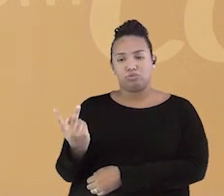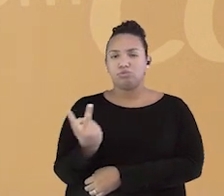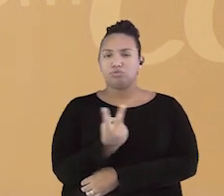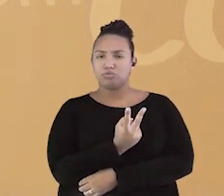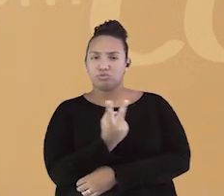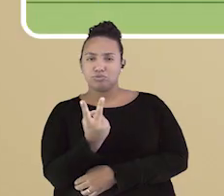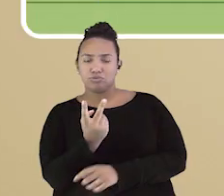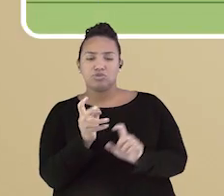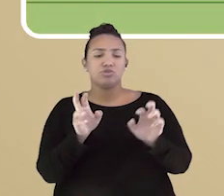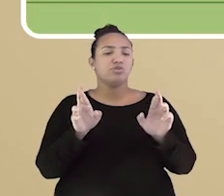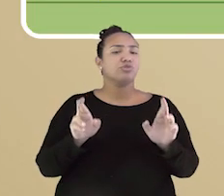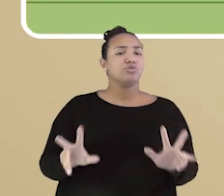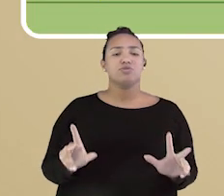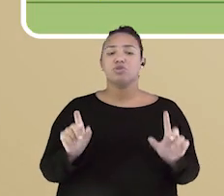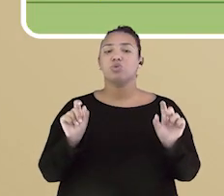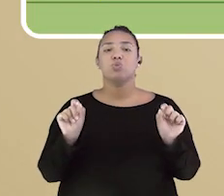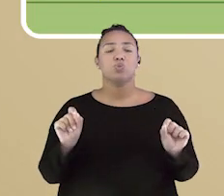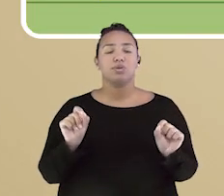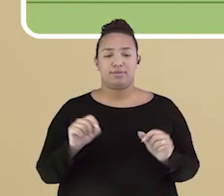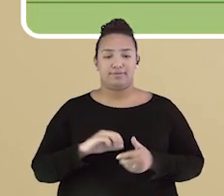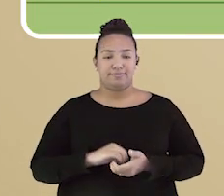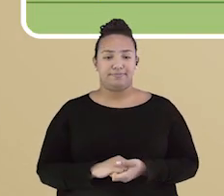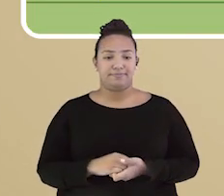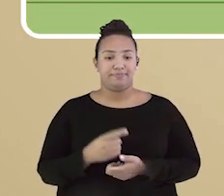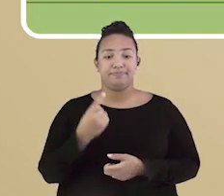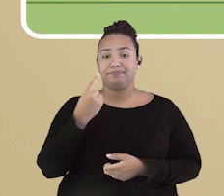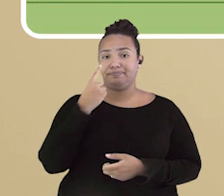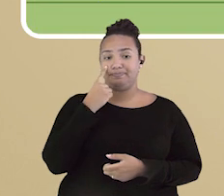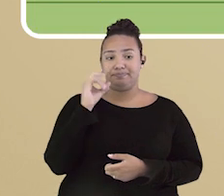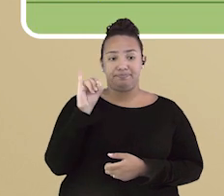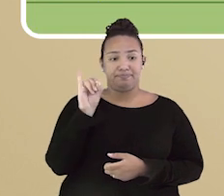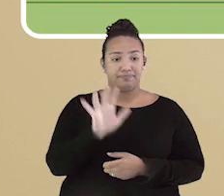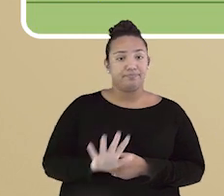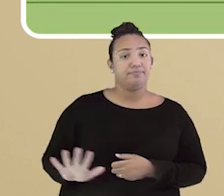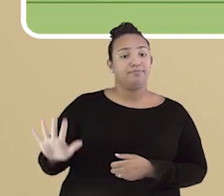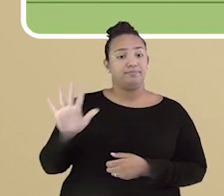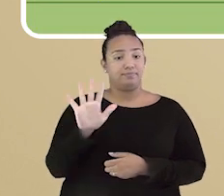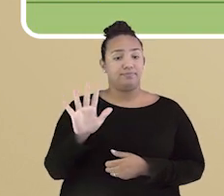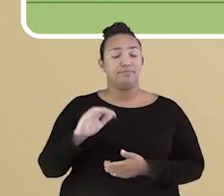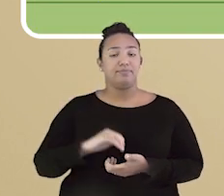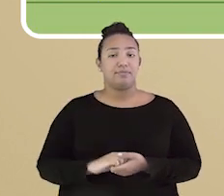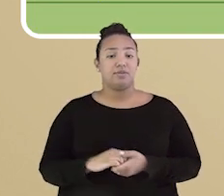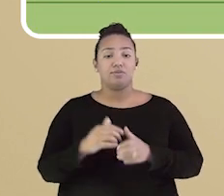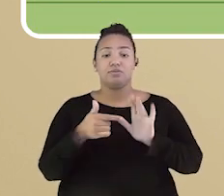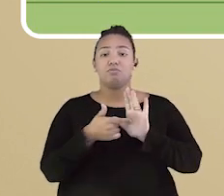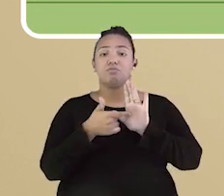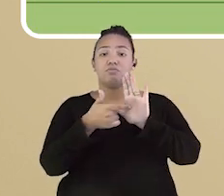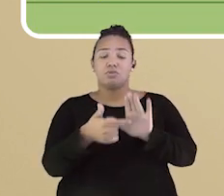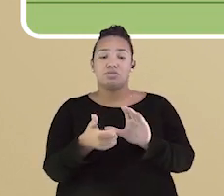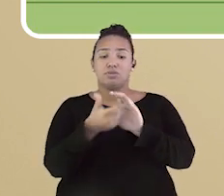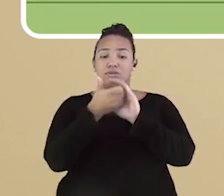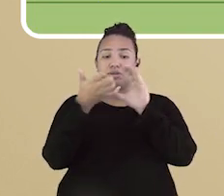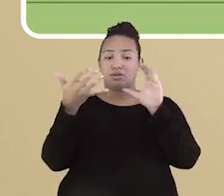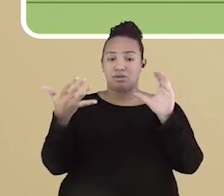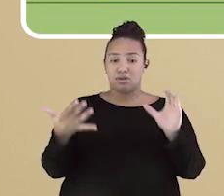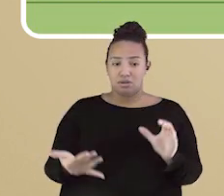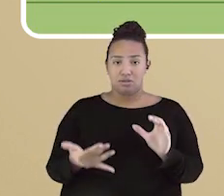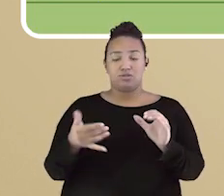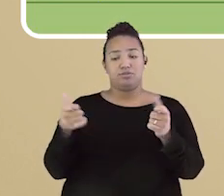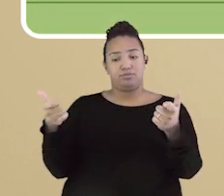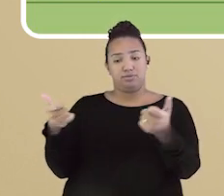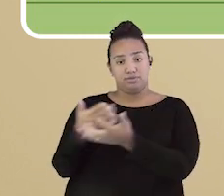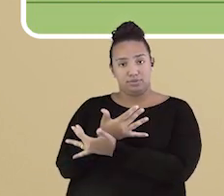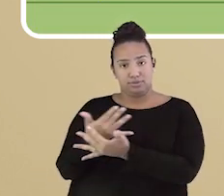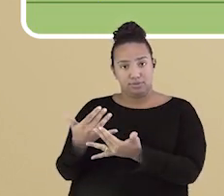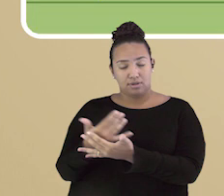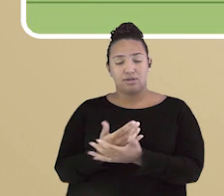diferenciar esses dois? No quadro que vocês estão vendo aí na tela, apresento a vocês algumas características da zona urbana e